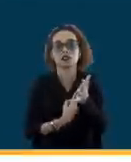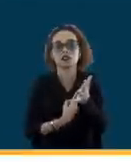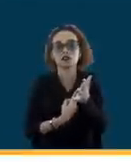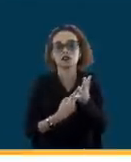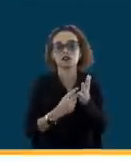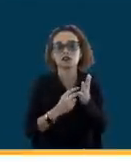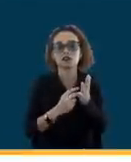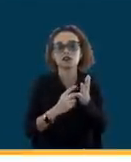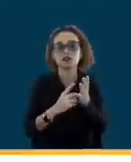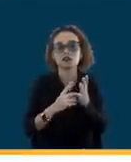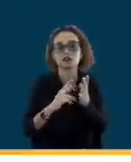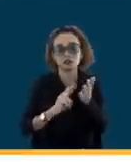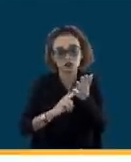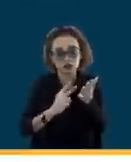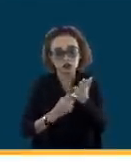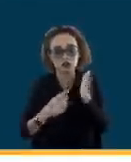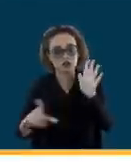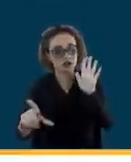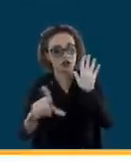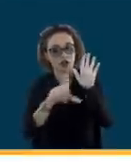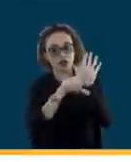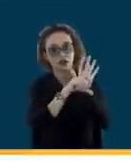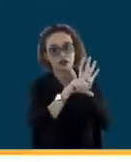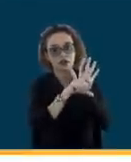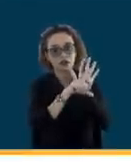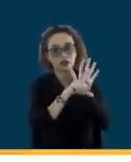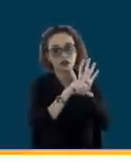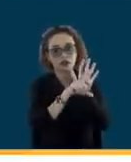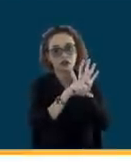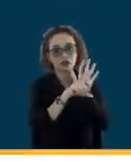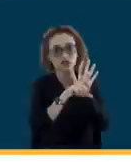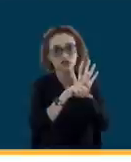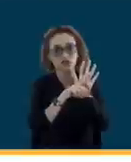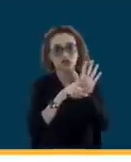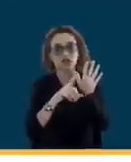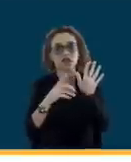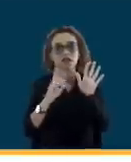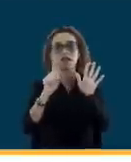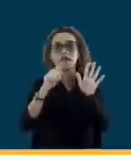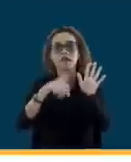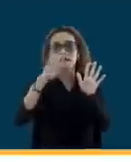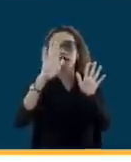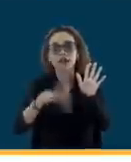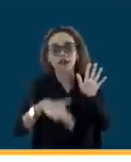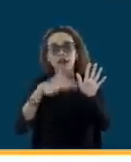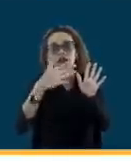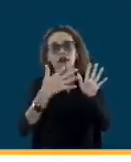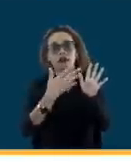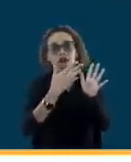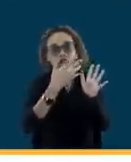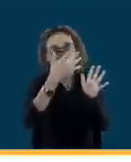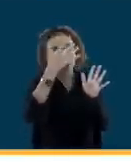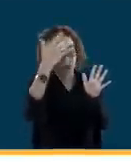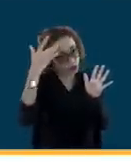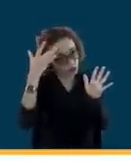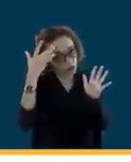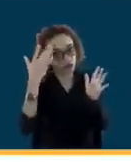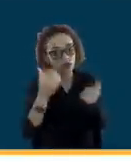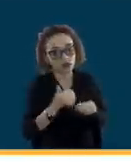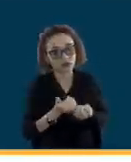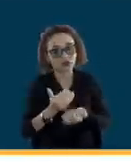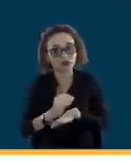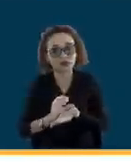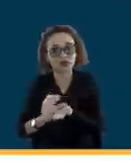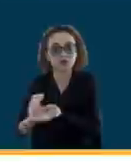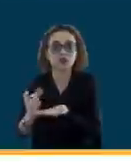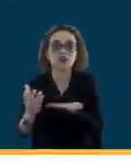do que significa essa lei, o alcance dela, a importância do curso. Portanto, para mim, que